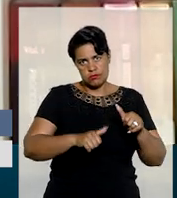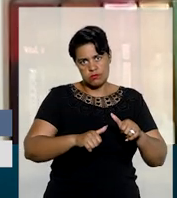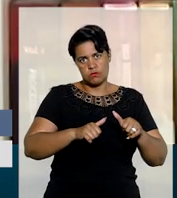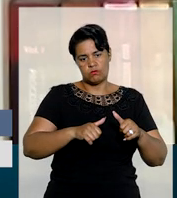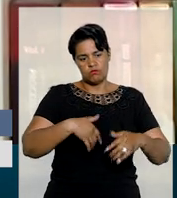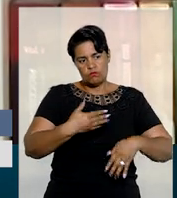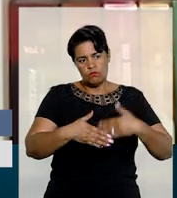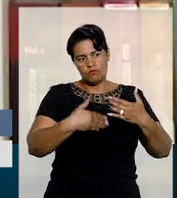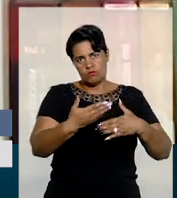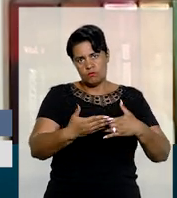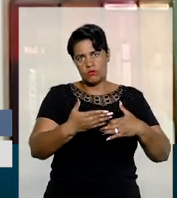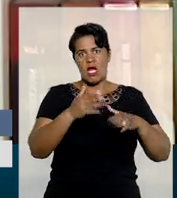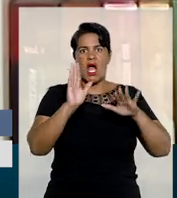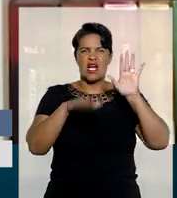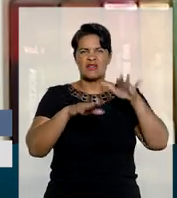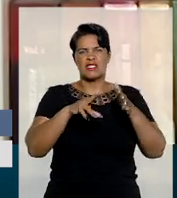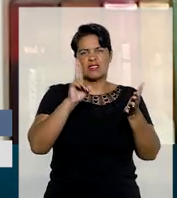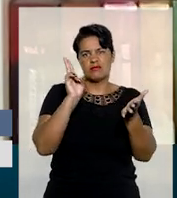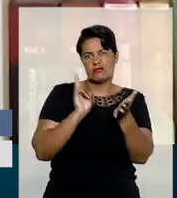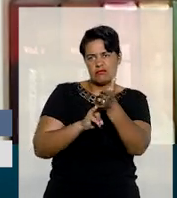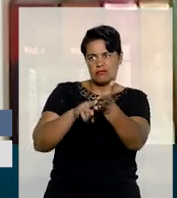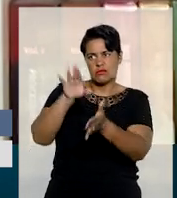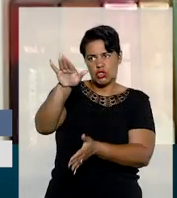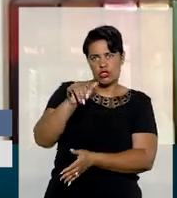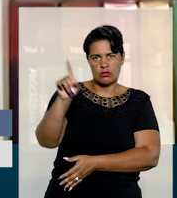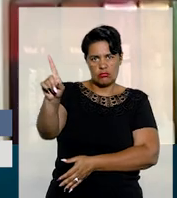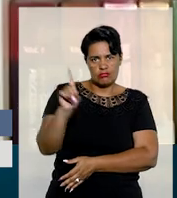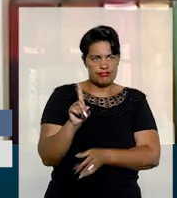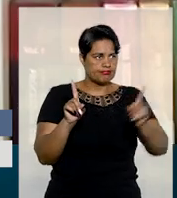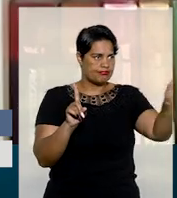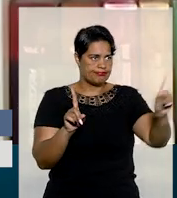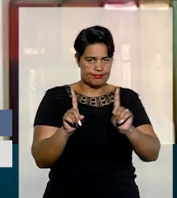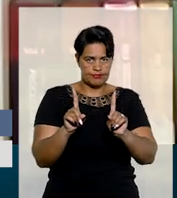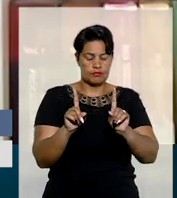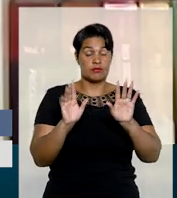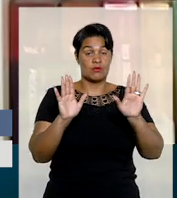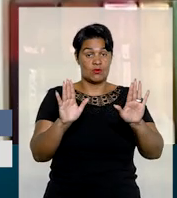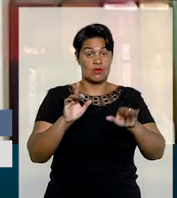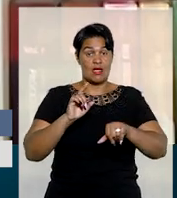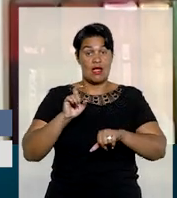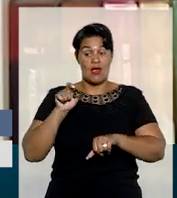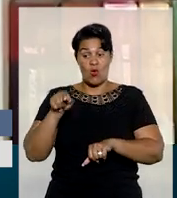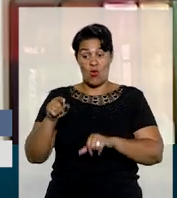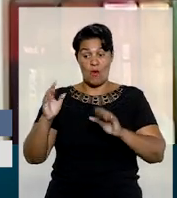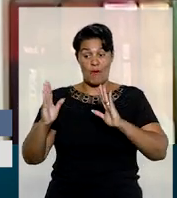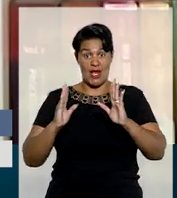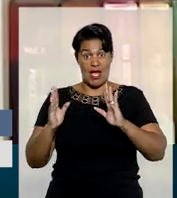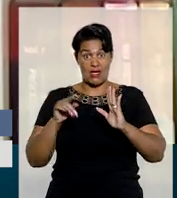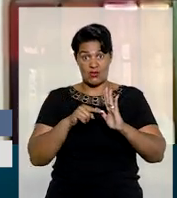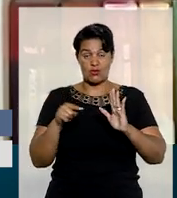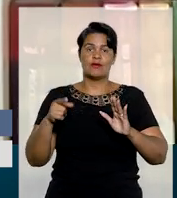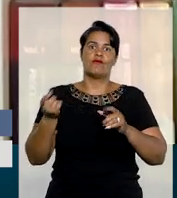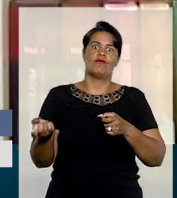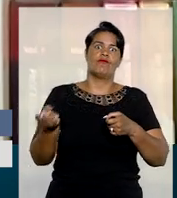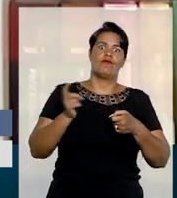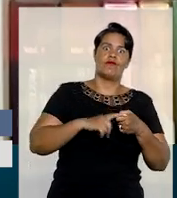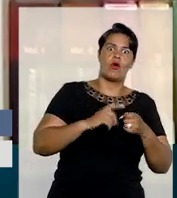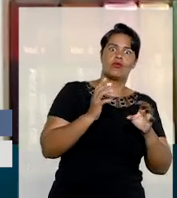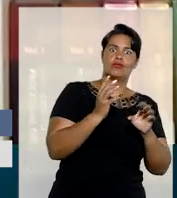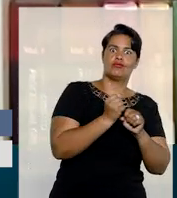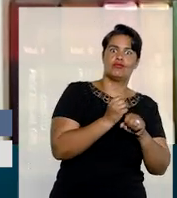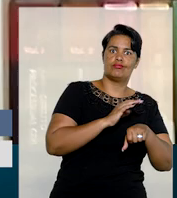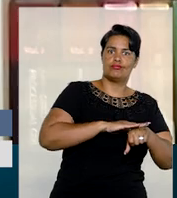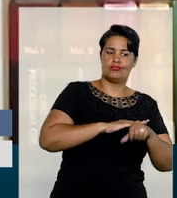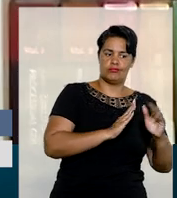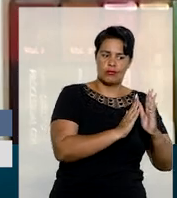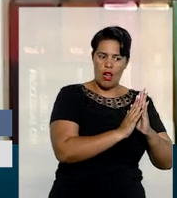e sobre a nova decisão agora dos embargos haja intimação das partes, o prazo para outros recursos